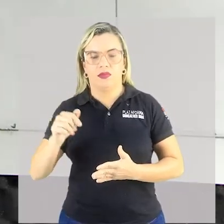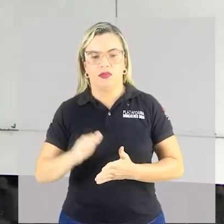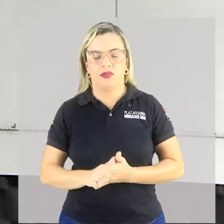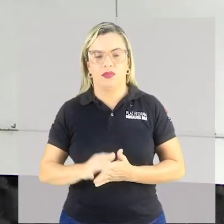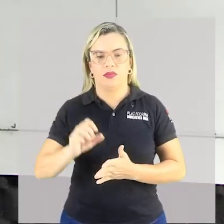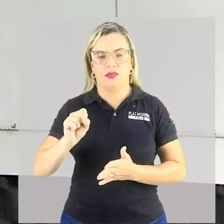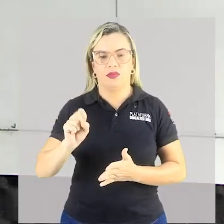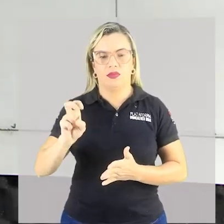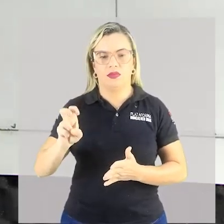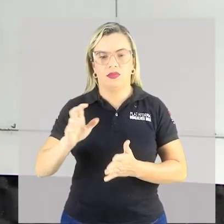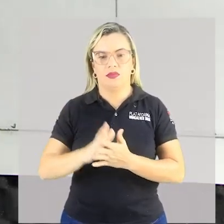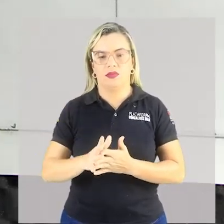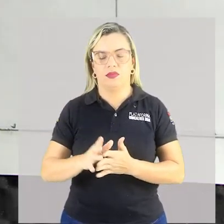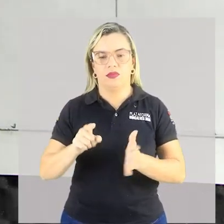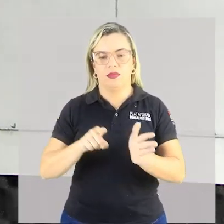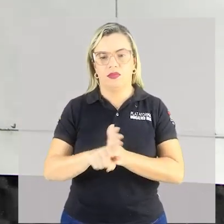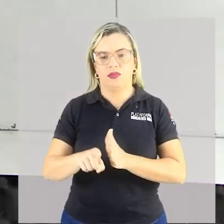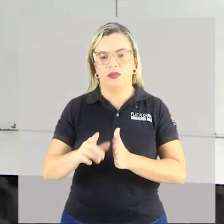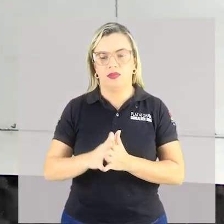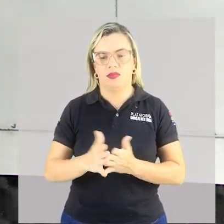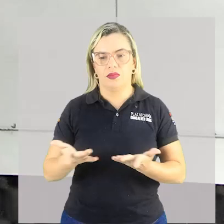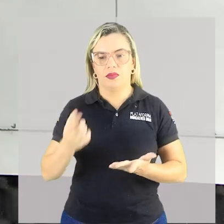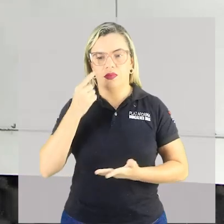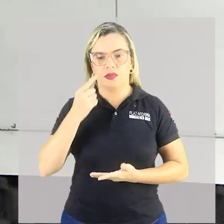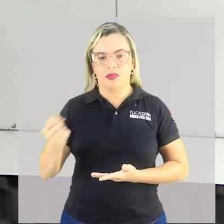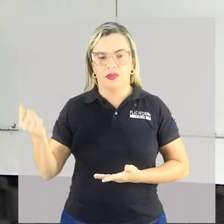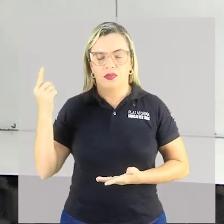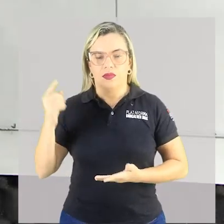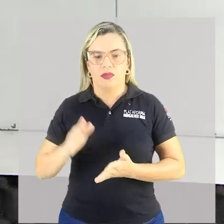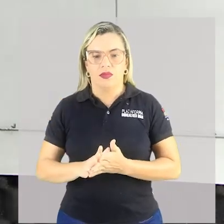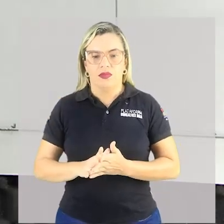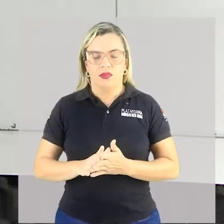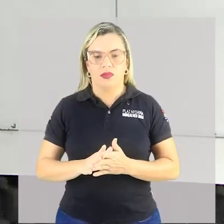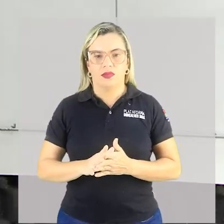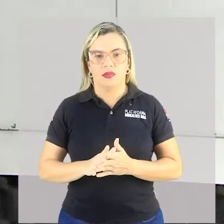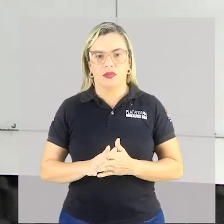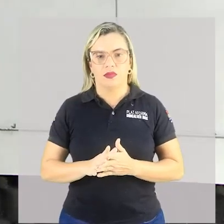questão de número 85. Ela diz o seguinte: